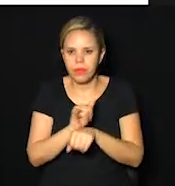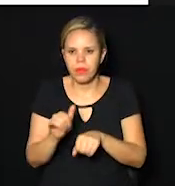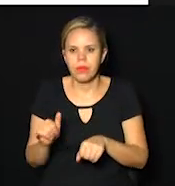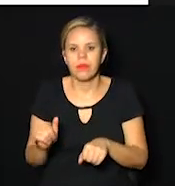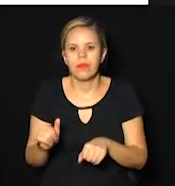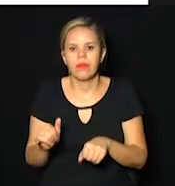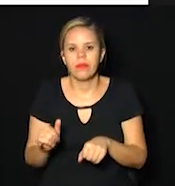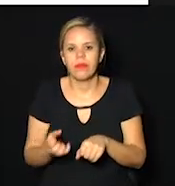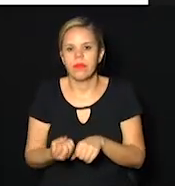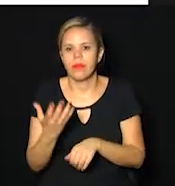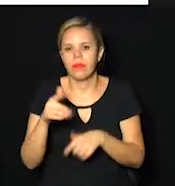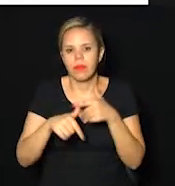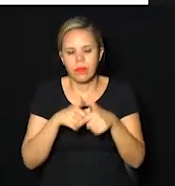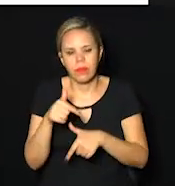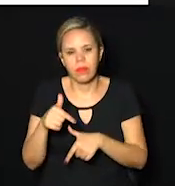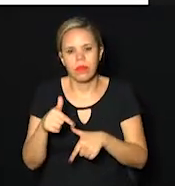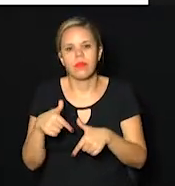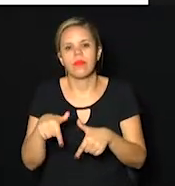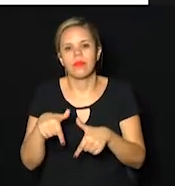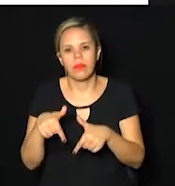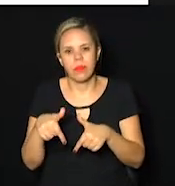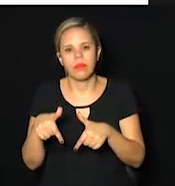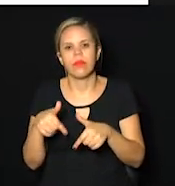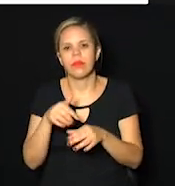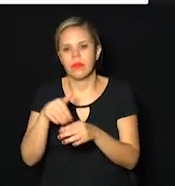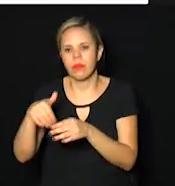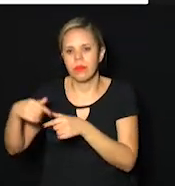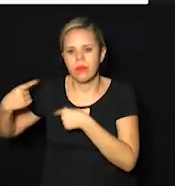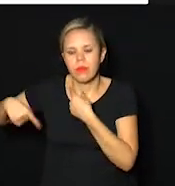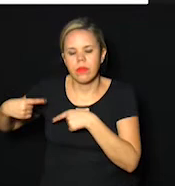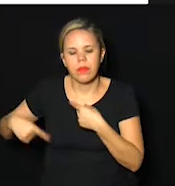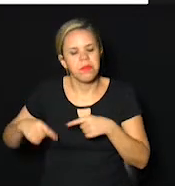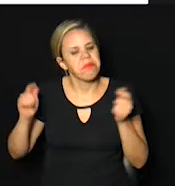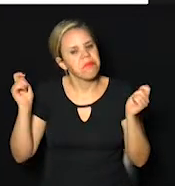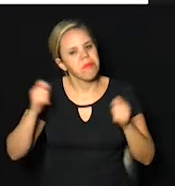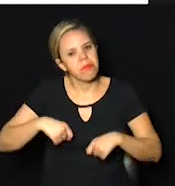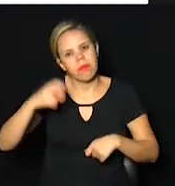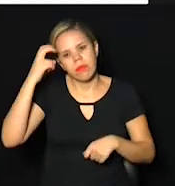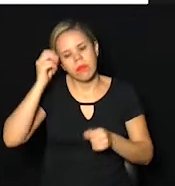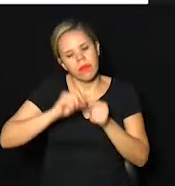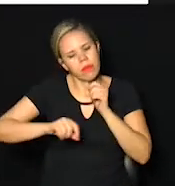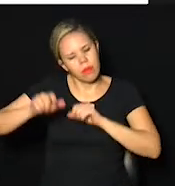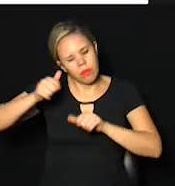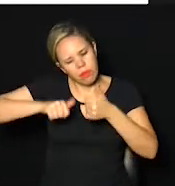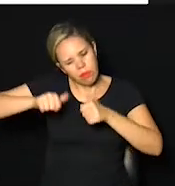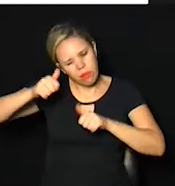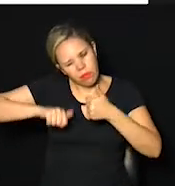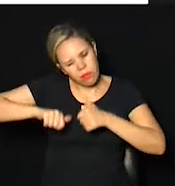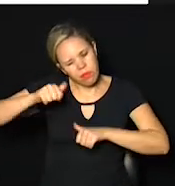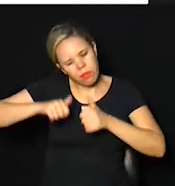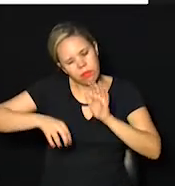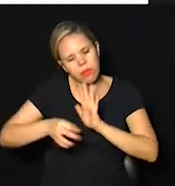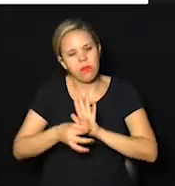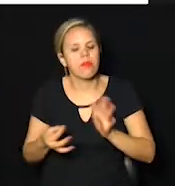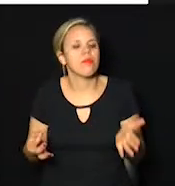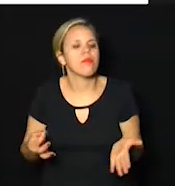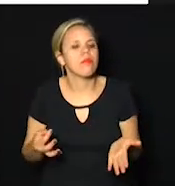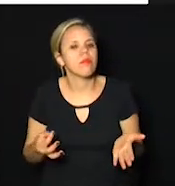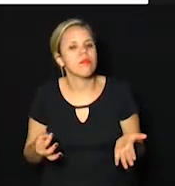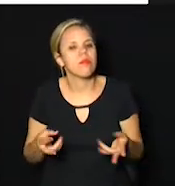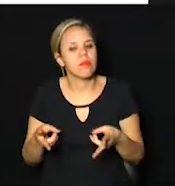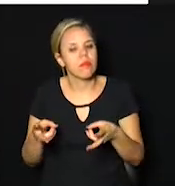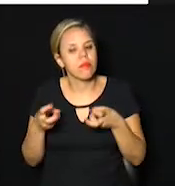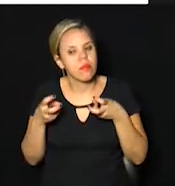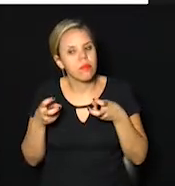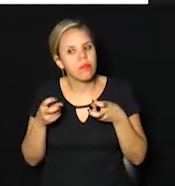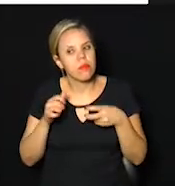político e principalmente no ambiente eleitoral, ou seja, a capacidade de fazer análise. Afinal, quando a gente olha para o ambiente político, quando a